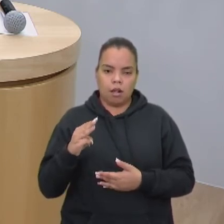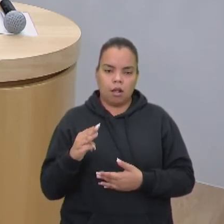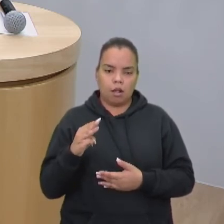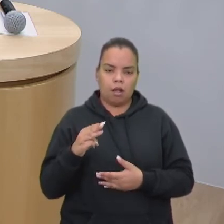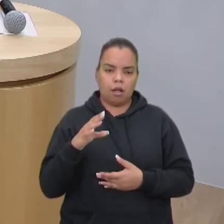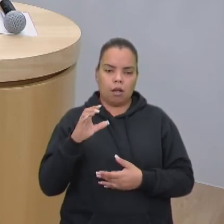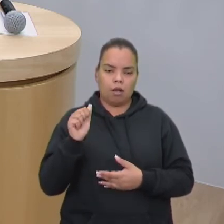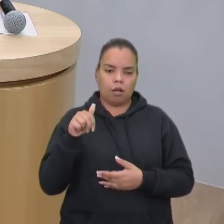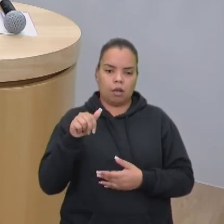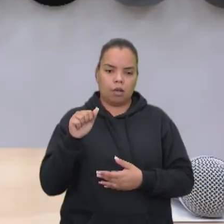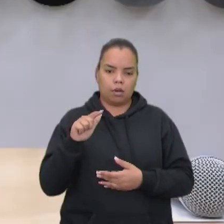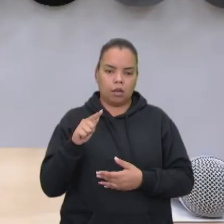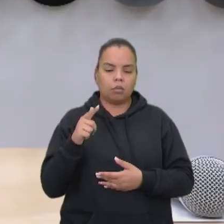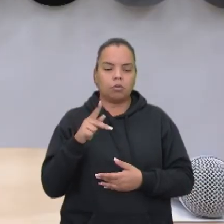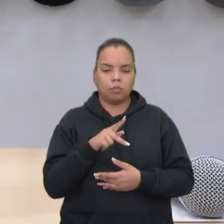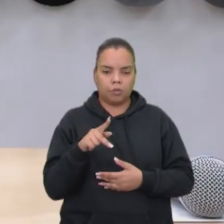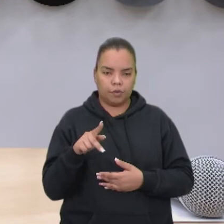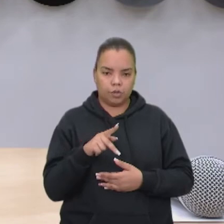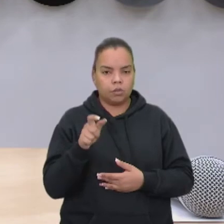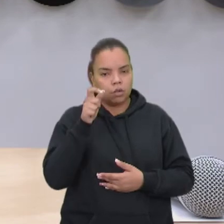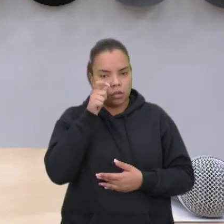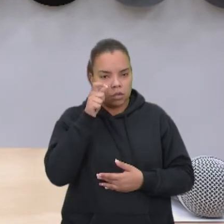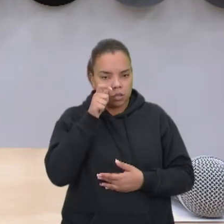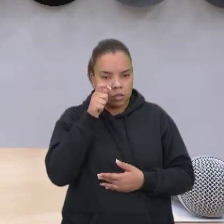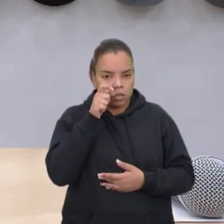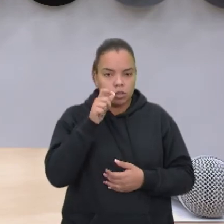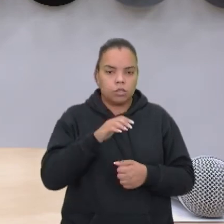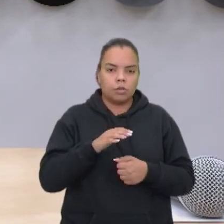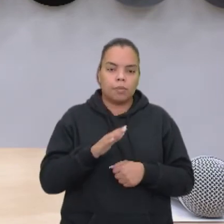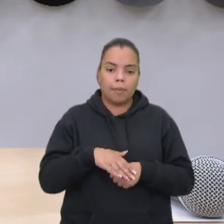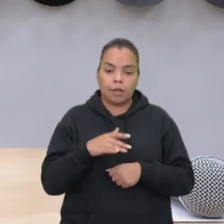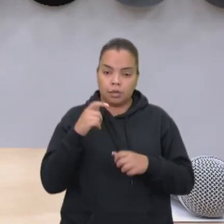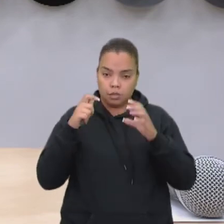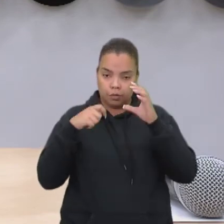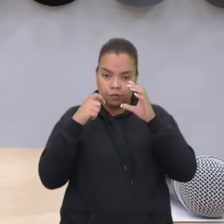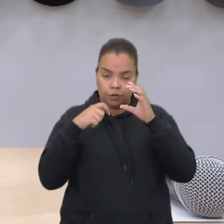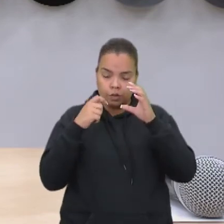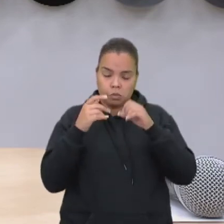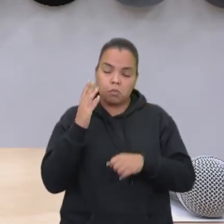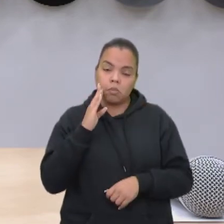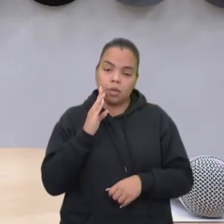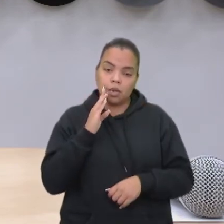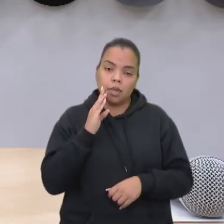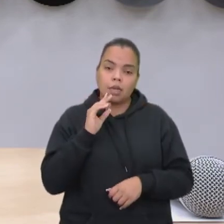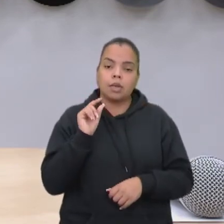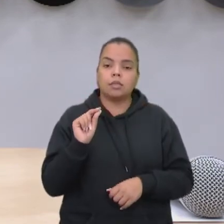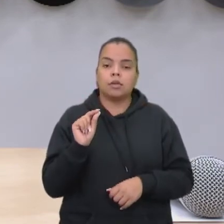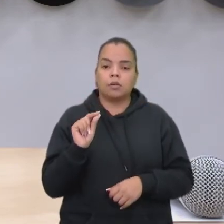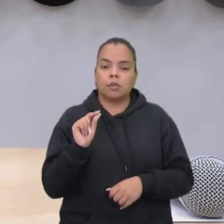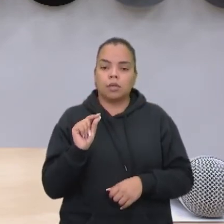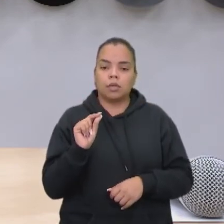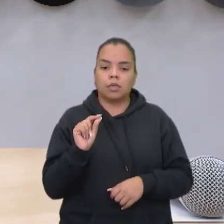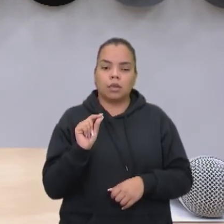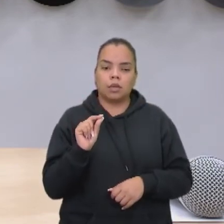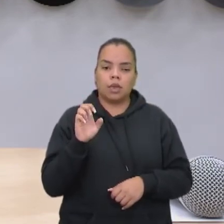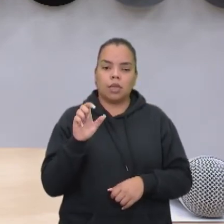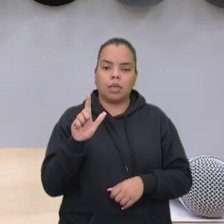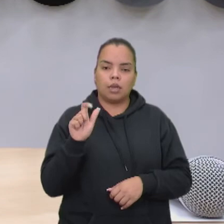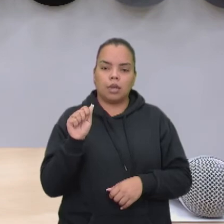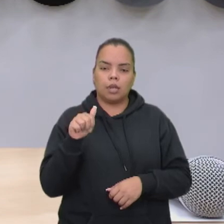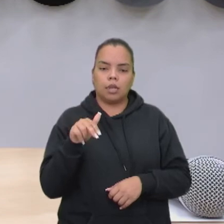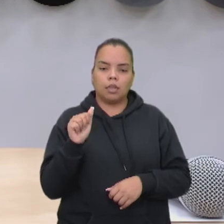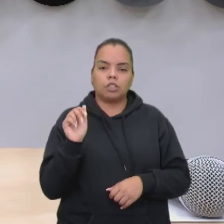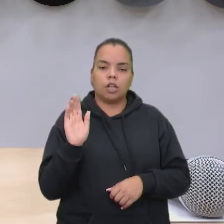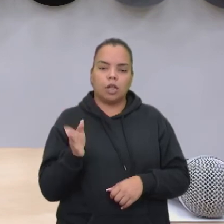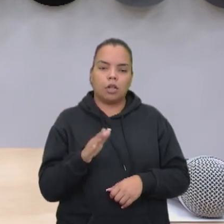canal do professor e assistir mais vídeos que são interessantíssimos. O que a gente achou interessante é que a Ilana já estava conversando